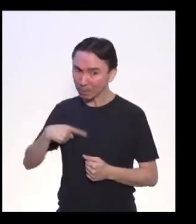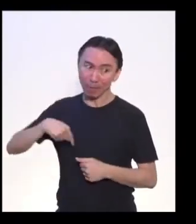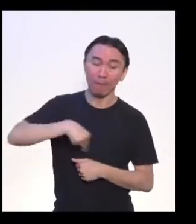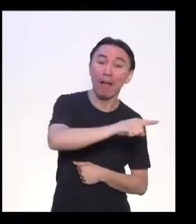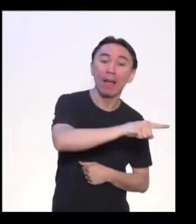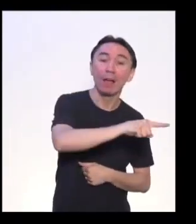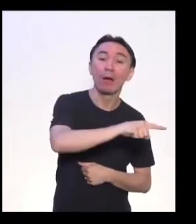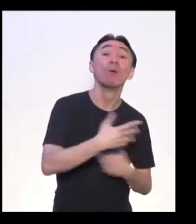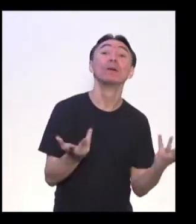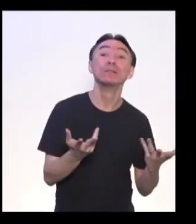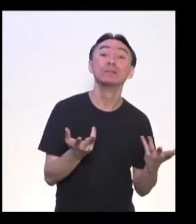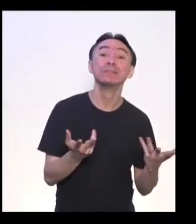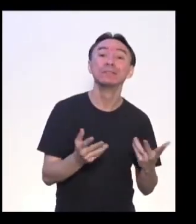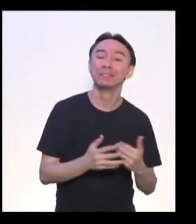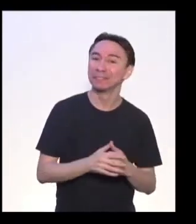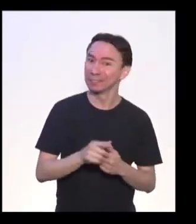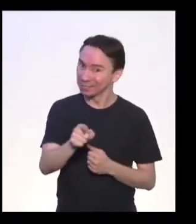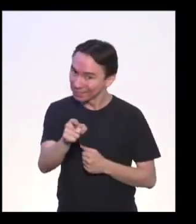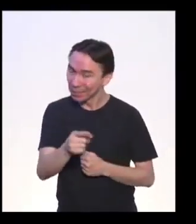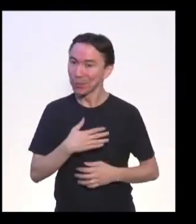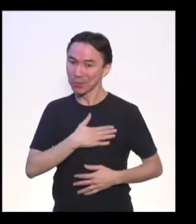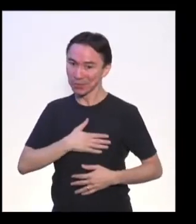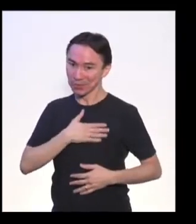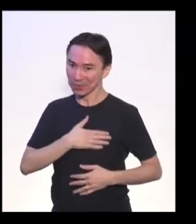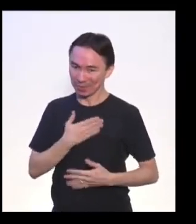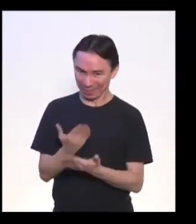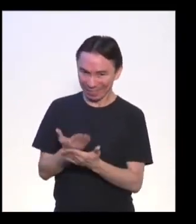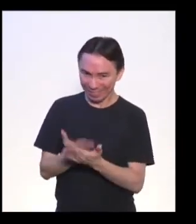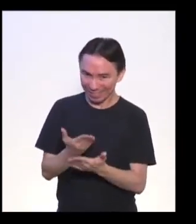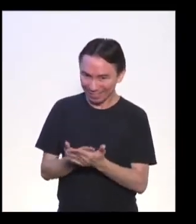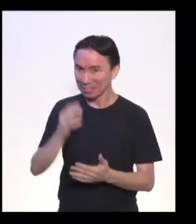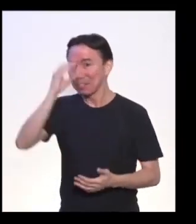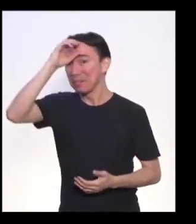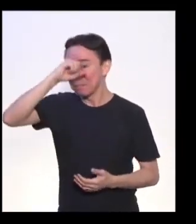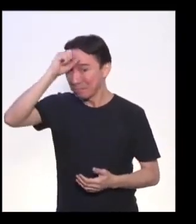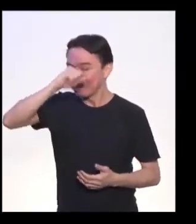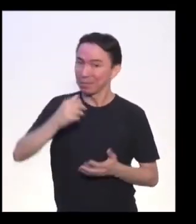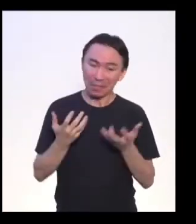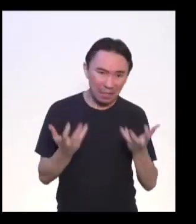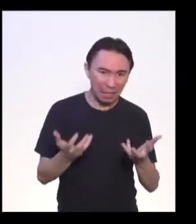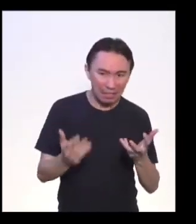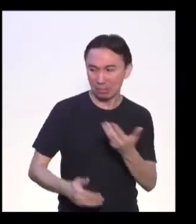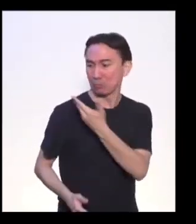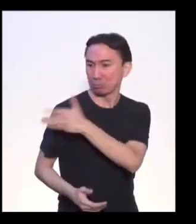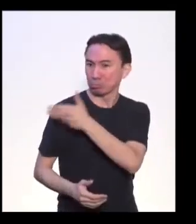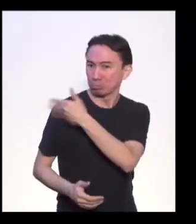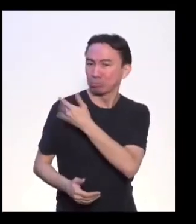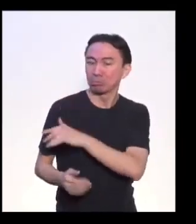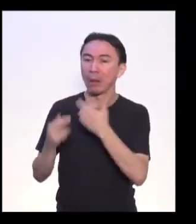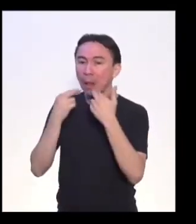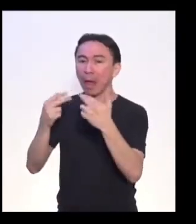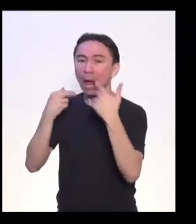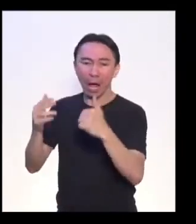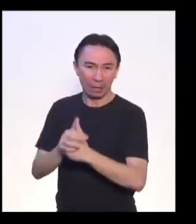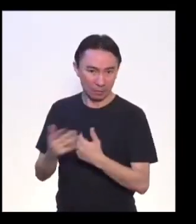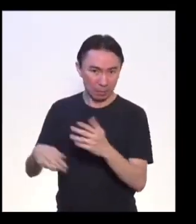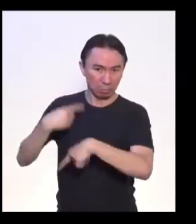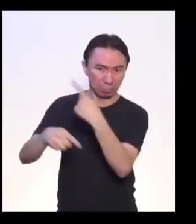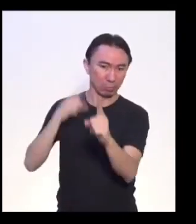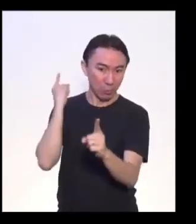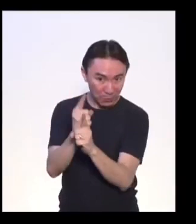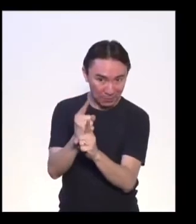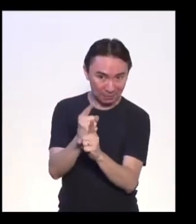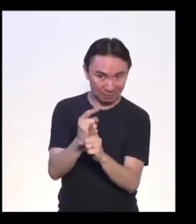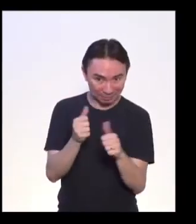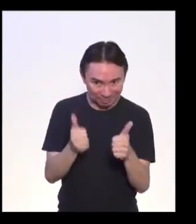vai? Espero que você tenha gostado dessa aula, tenha aprendido bastante sobre preconceito linguístico e a gente se encontra numa próxima